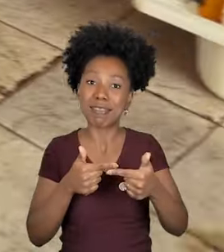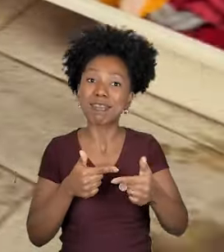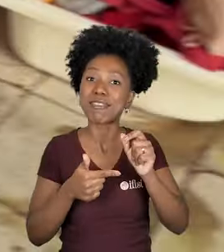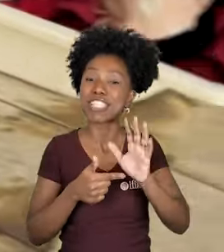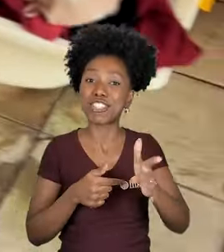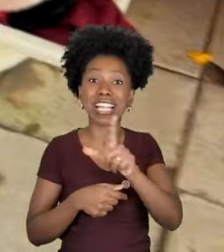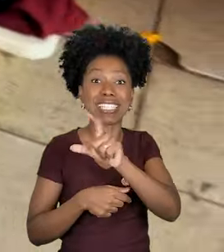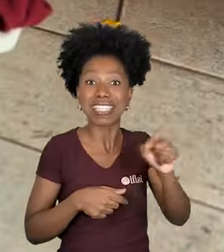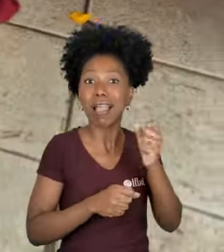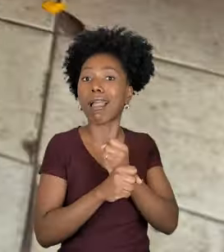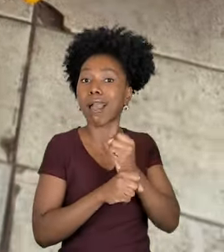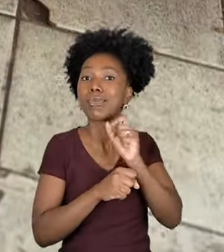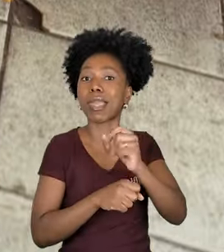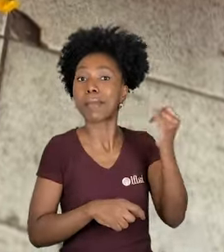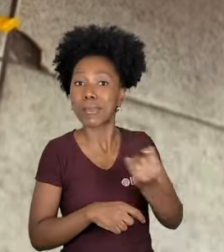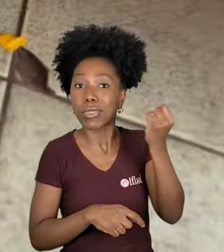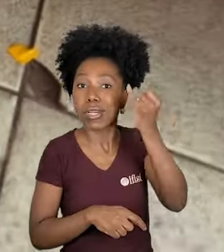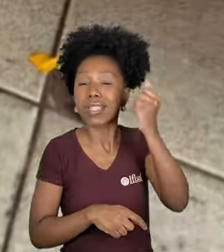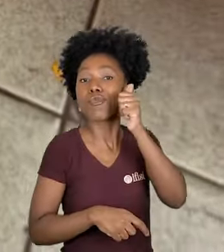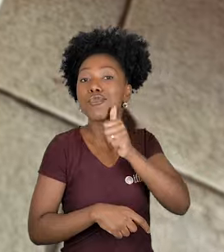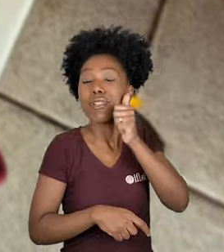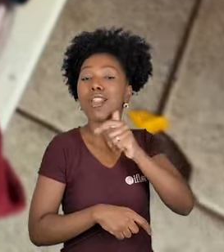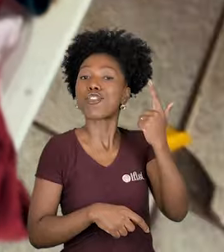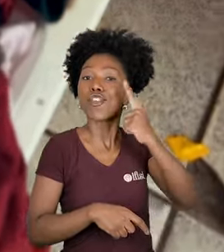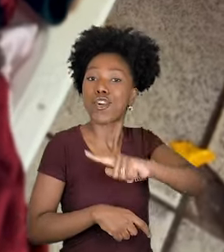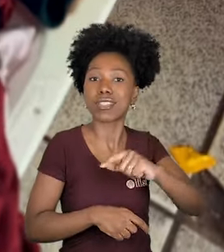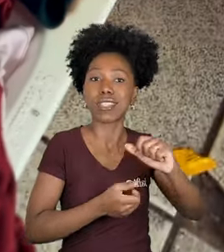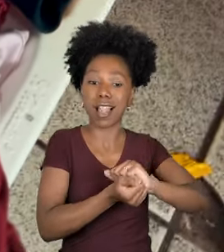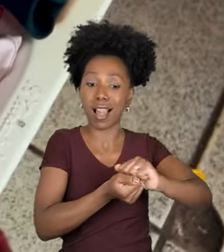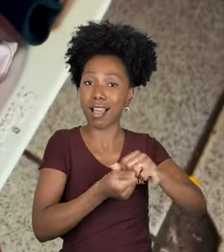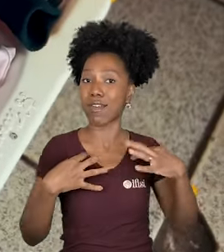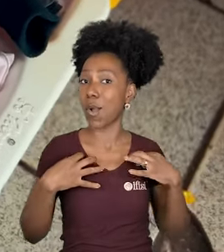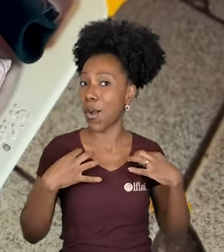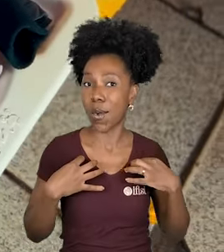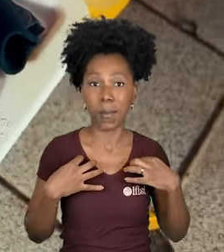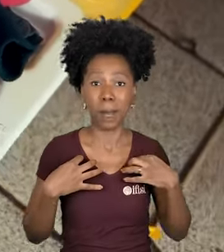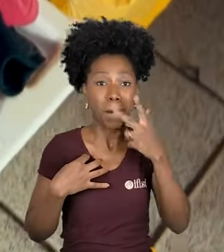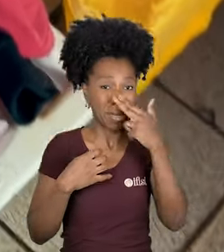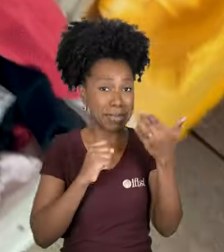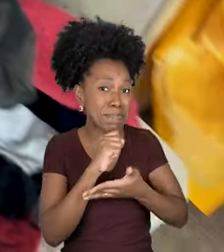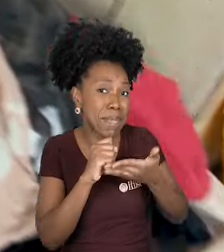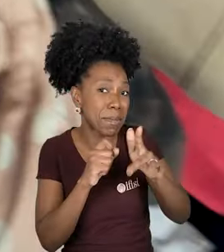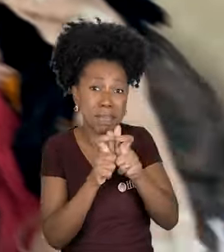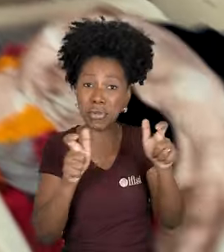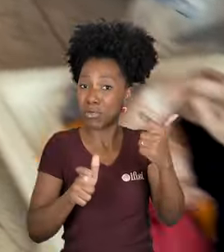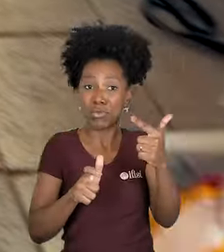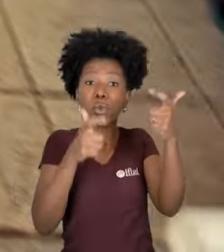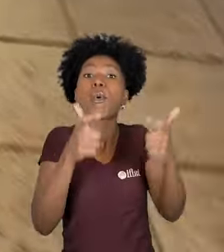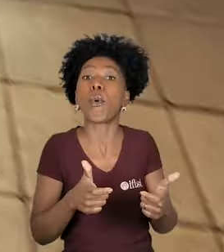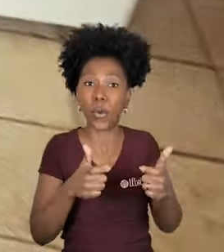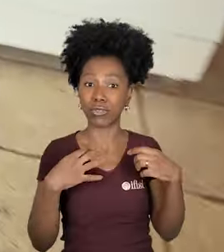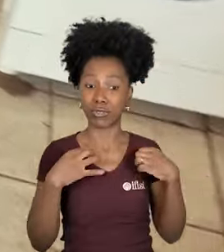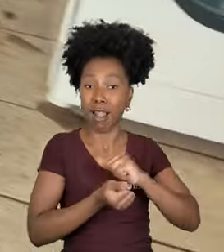há mais de 100 anos, da importância das mulheres terem onde lavar roupa, que é uma coisa que parece super básica, mas muitas não tinham nenhum de lavar